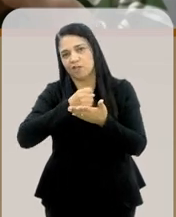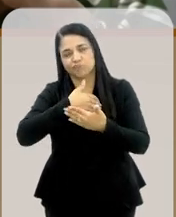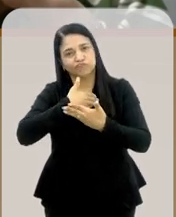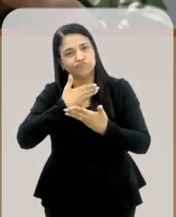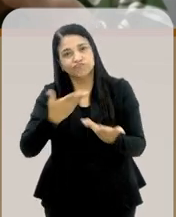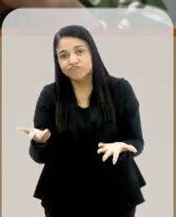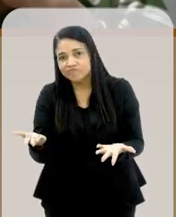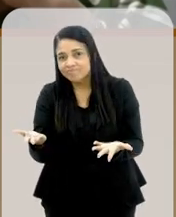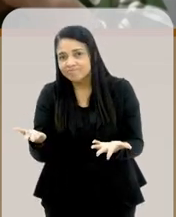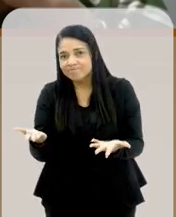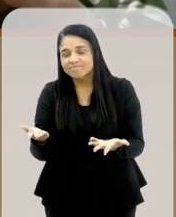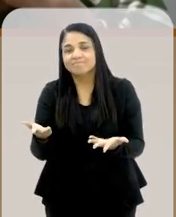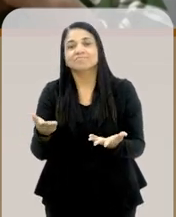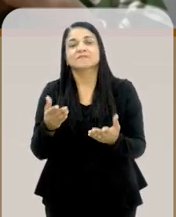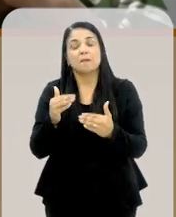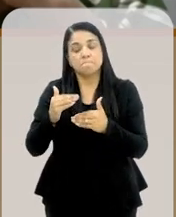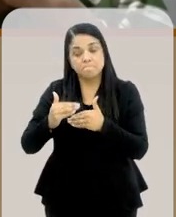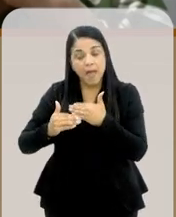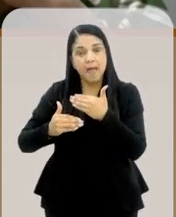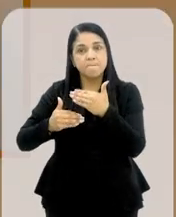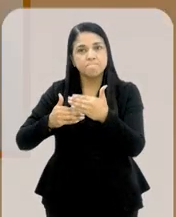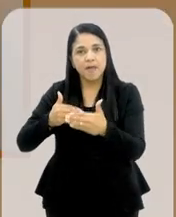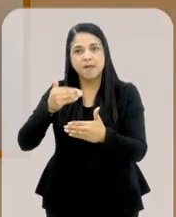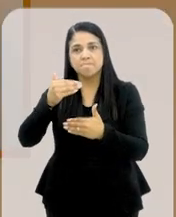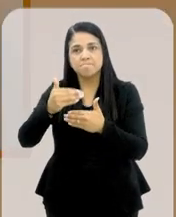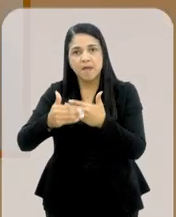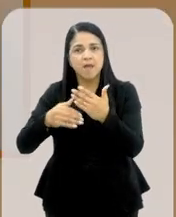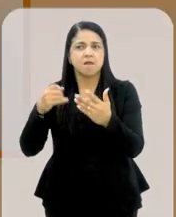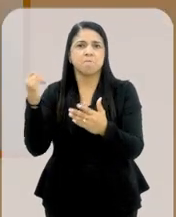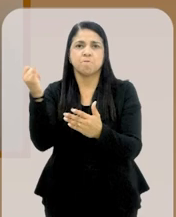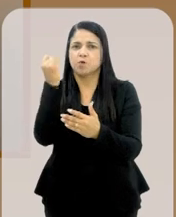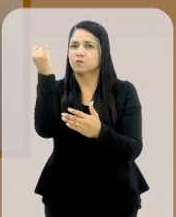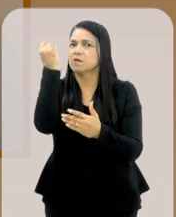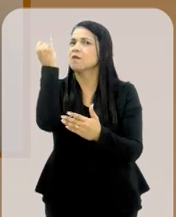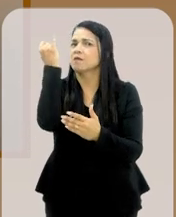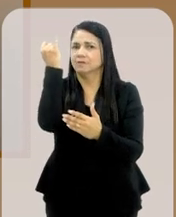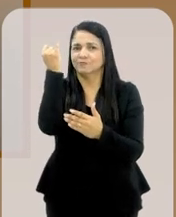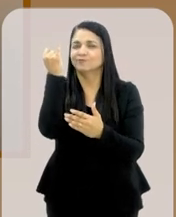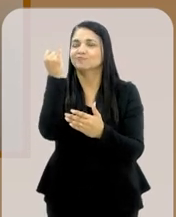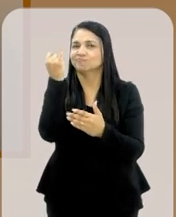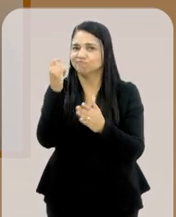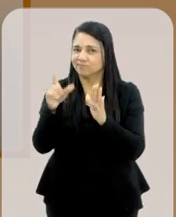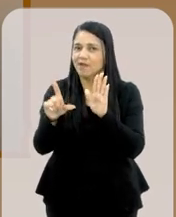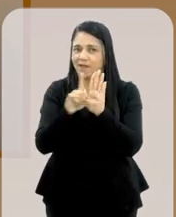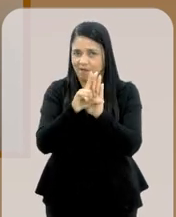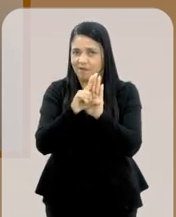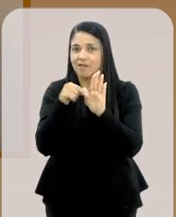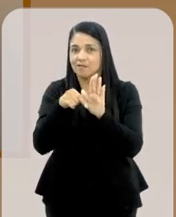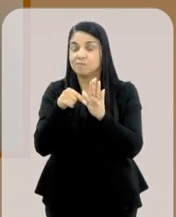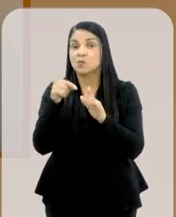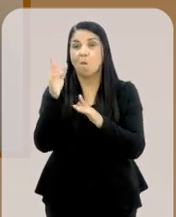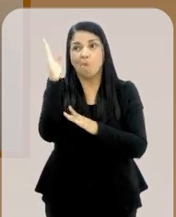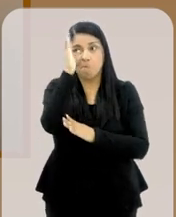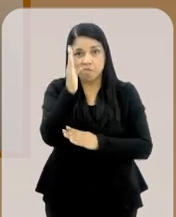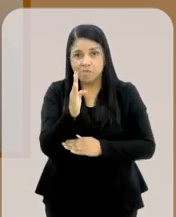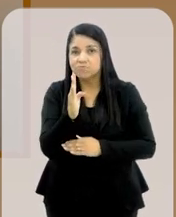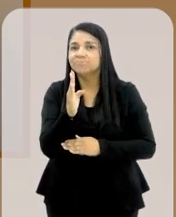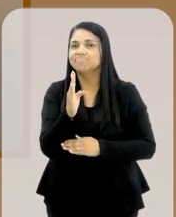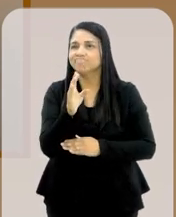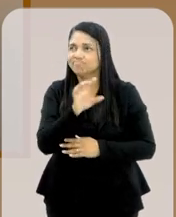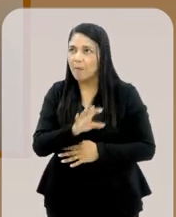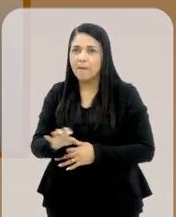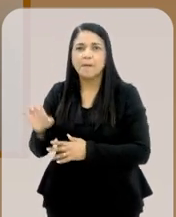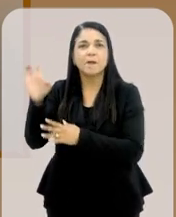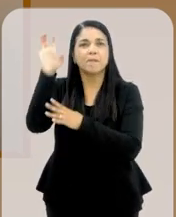mais jeito, né? São, pequenos avanços e importantes avanços que é preciso ter no país